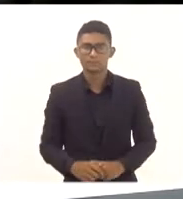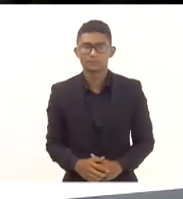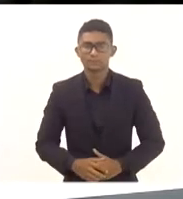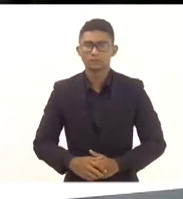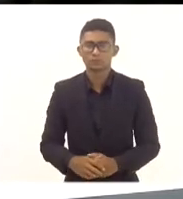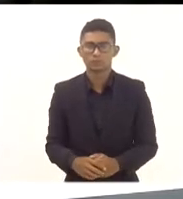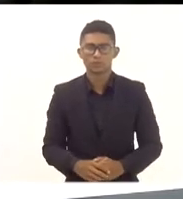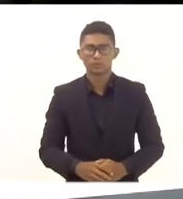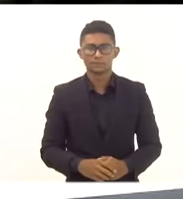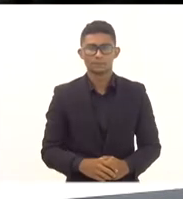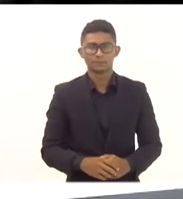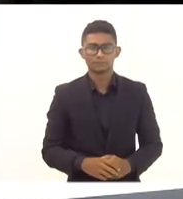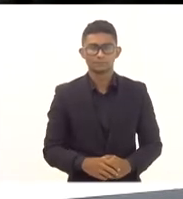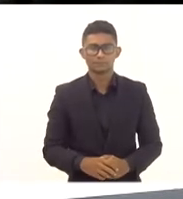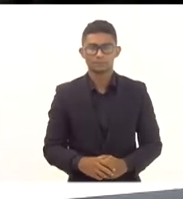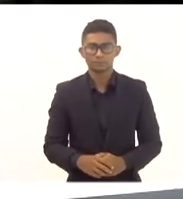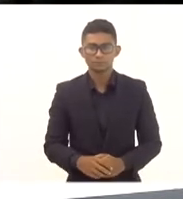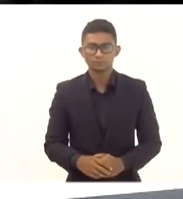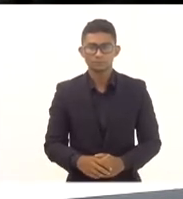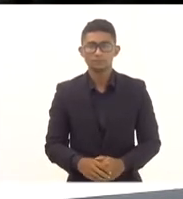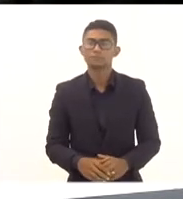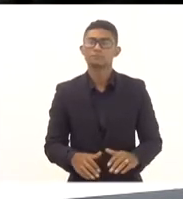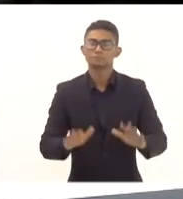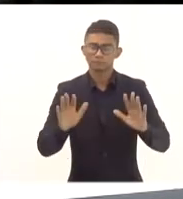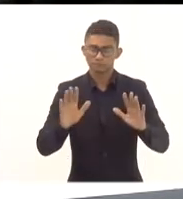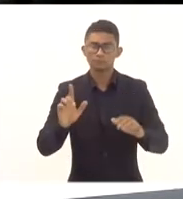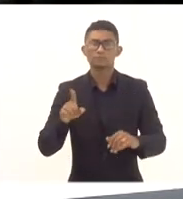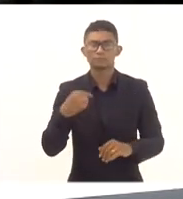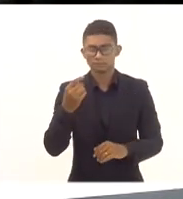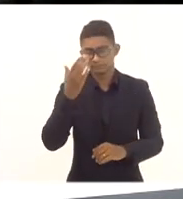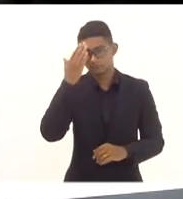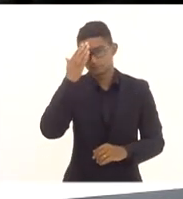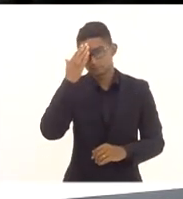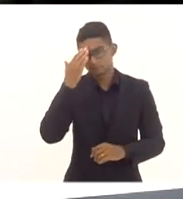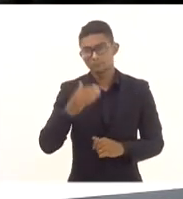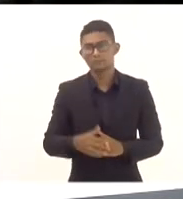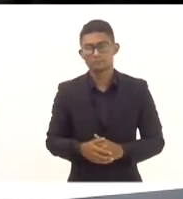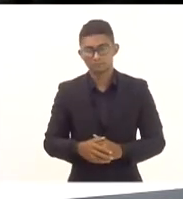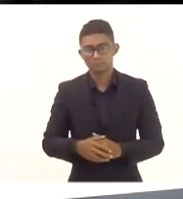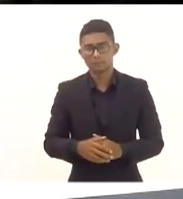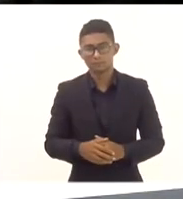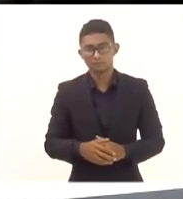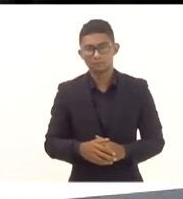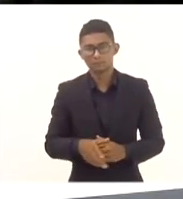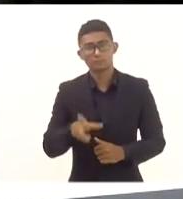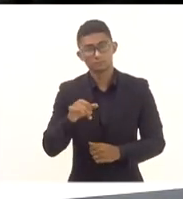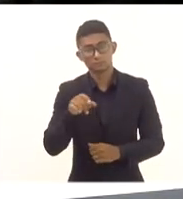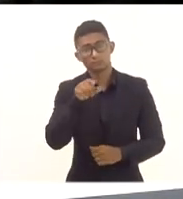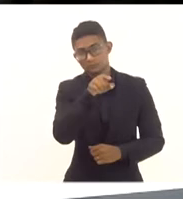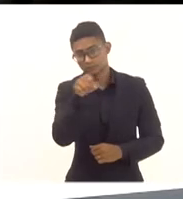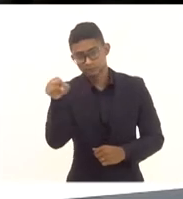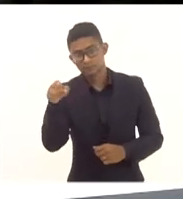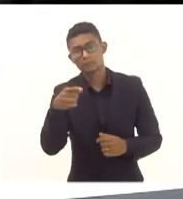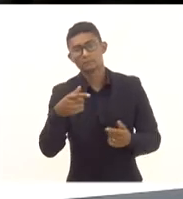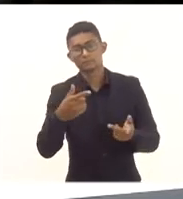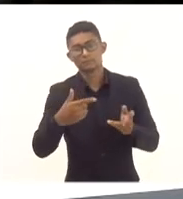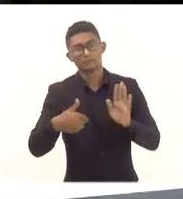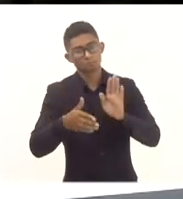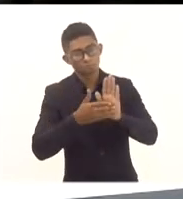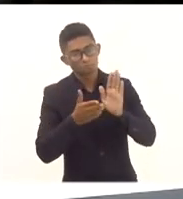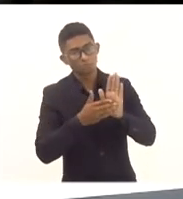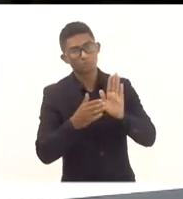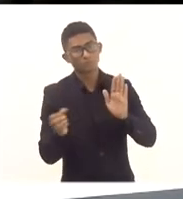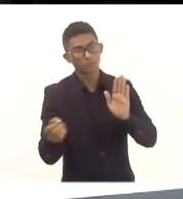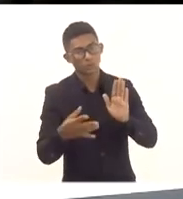beneficiário mas a gente entende também que caso fumar uma proposição dos Senhores que a gente pode pensar